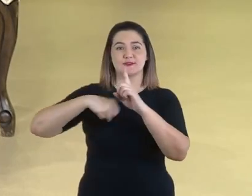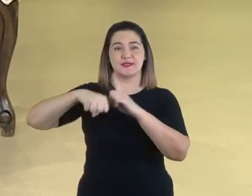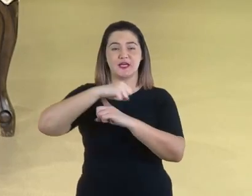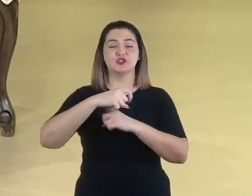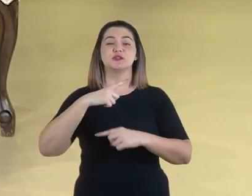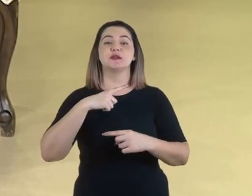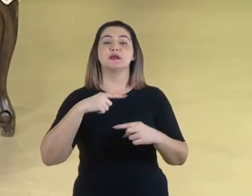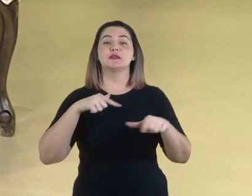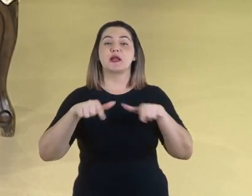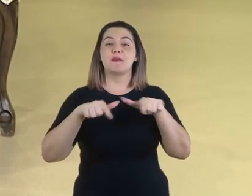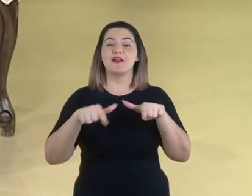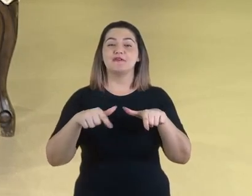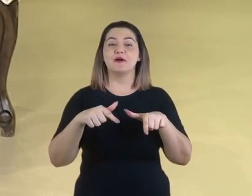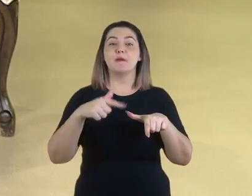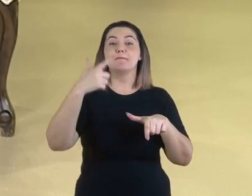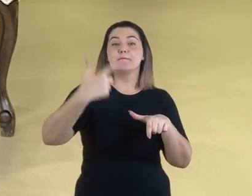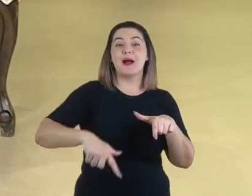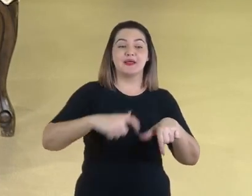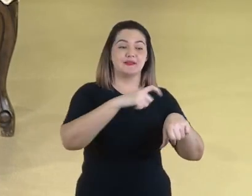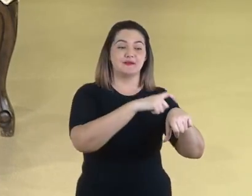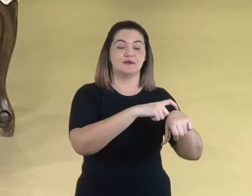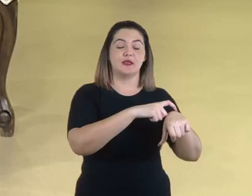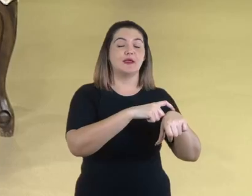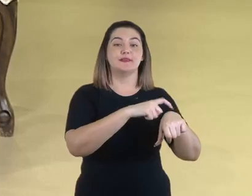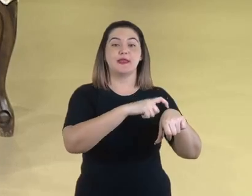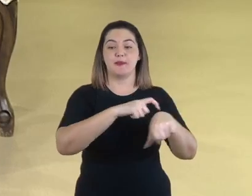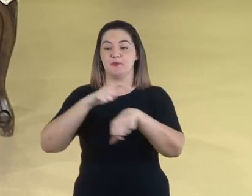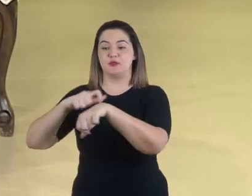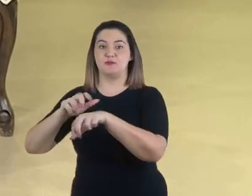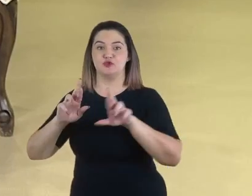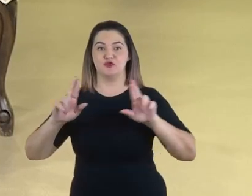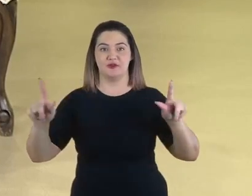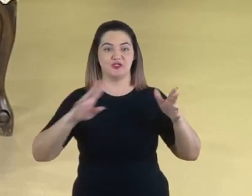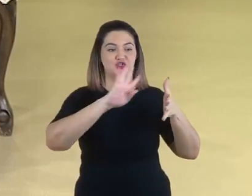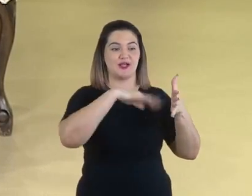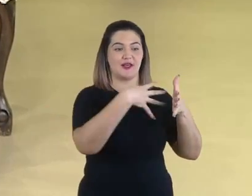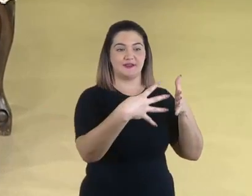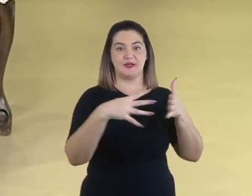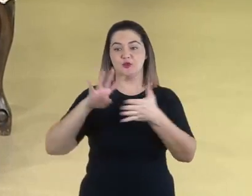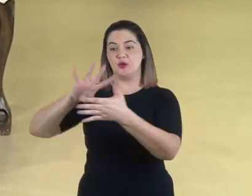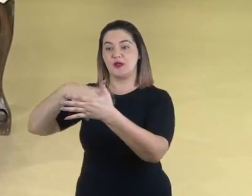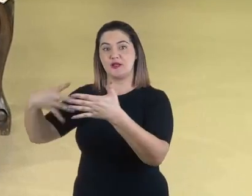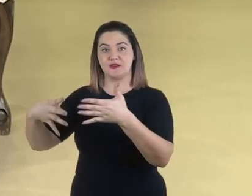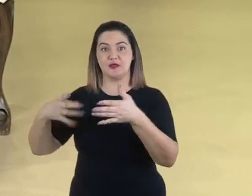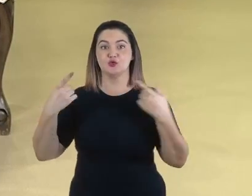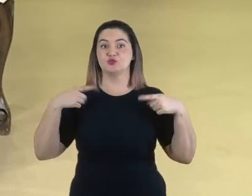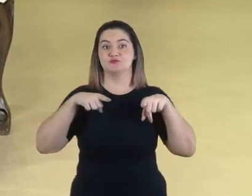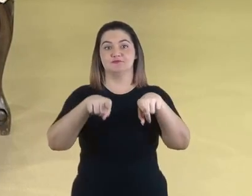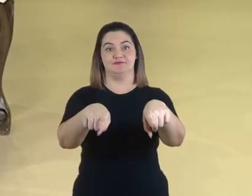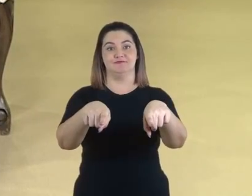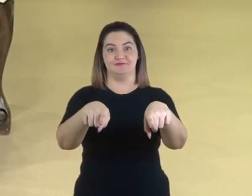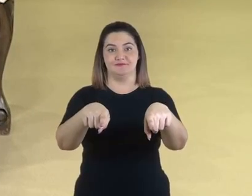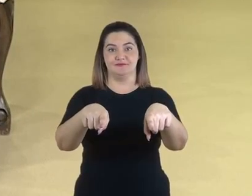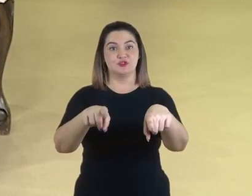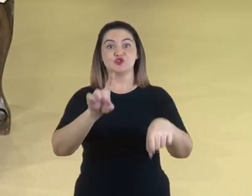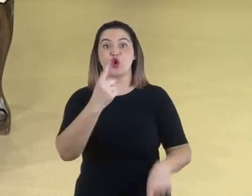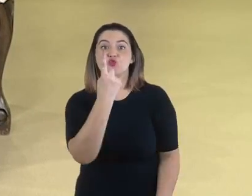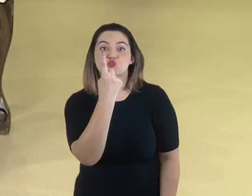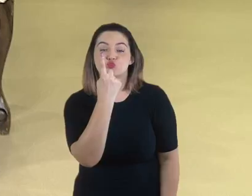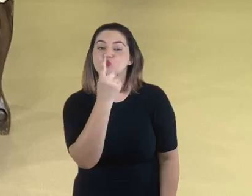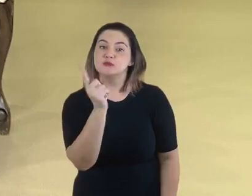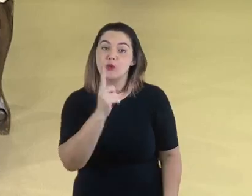mais de um sistema temporal funcionando ao mesmo tempo em cada sociedade. Eles tinham mais de um calendário